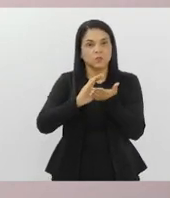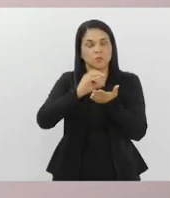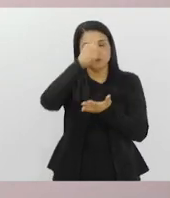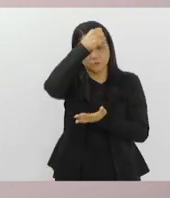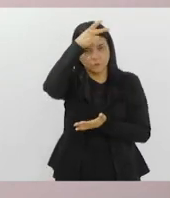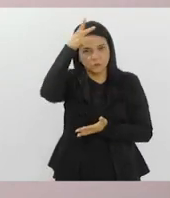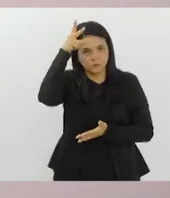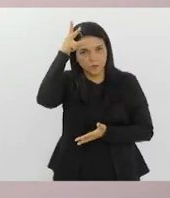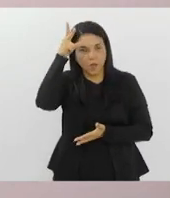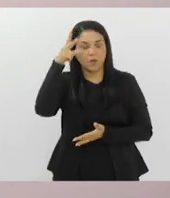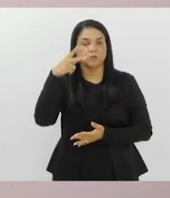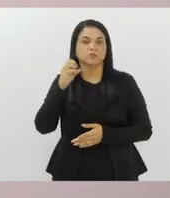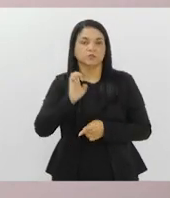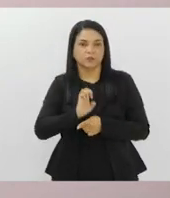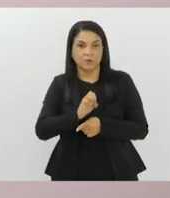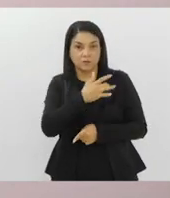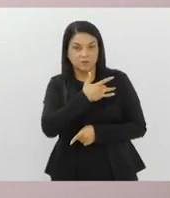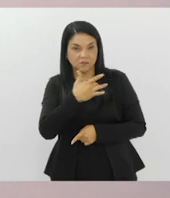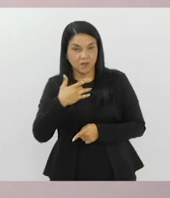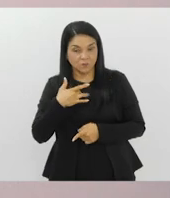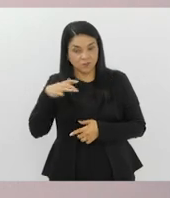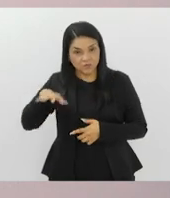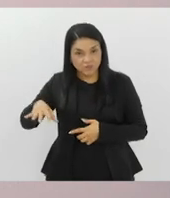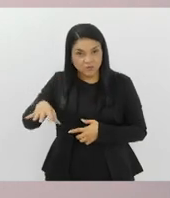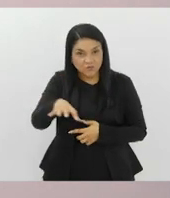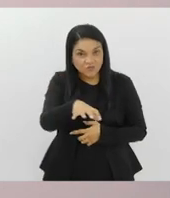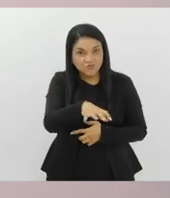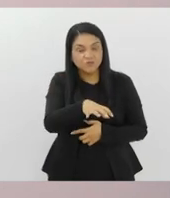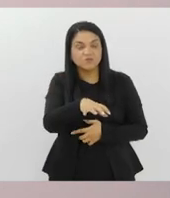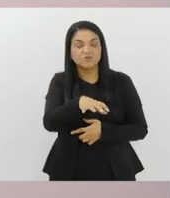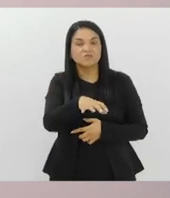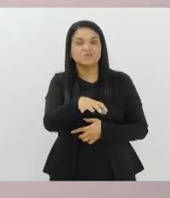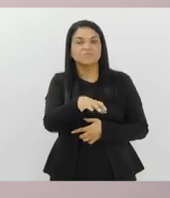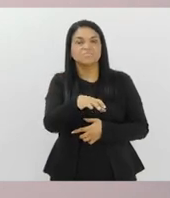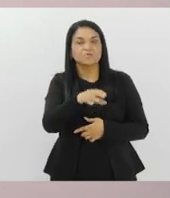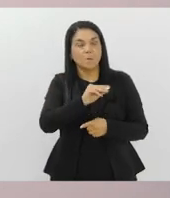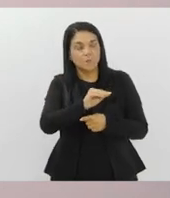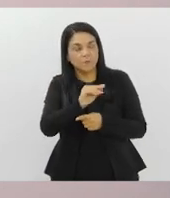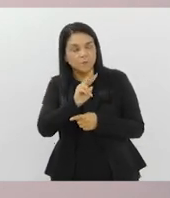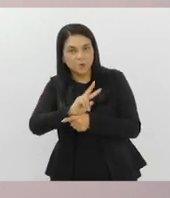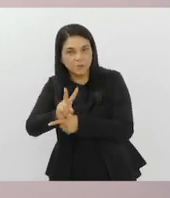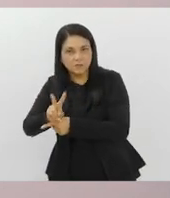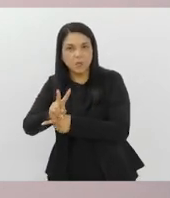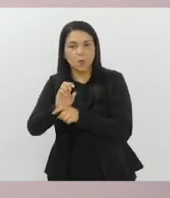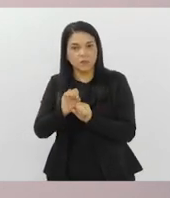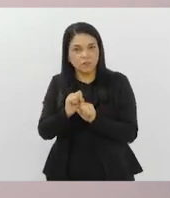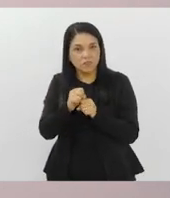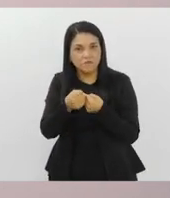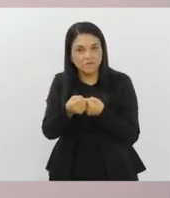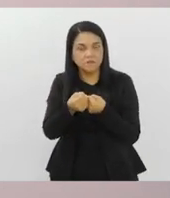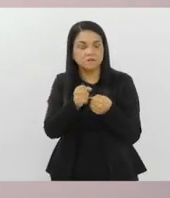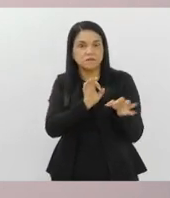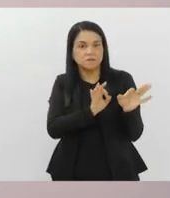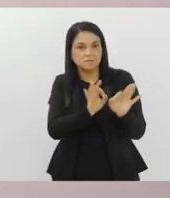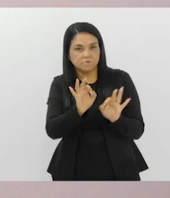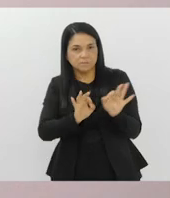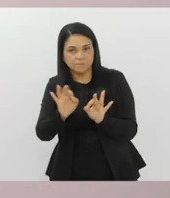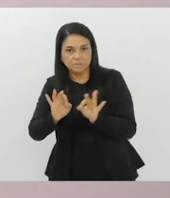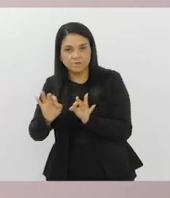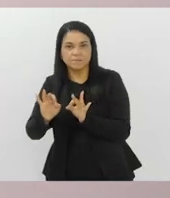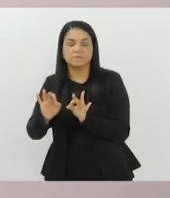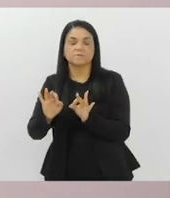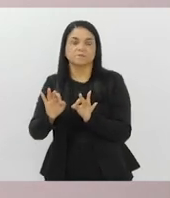Estadual de Saúde. Então, são espaços e locos de proteção, de defesa e de elaboração, de